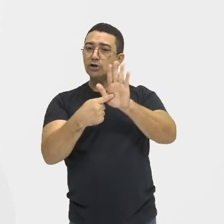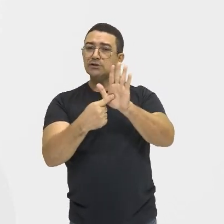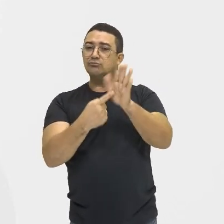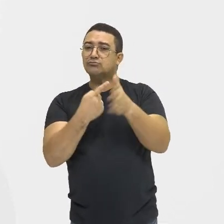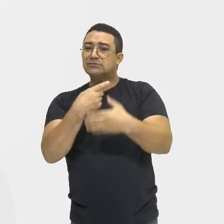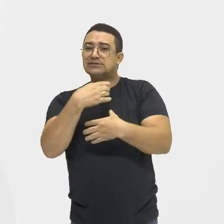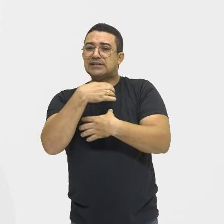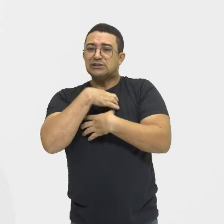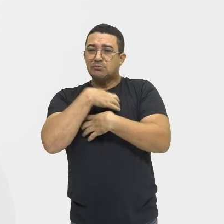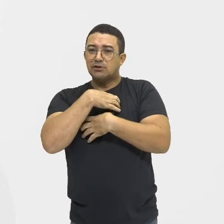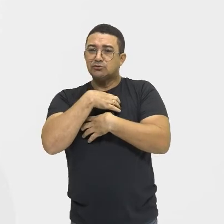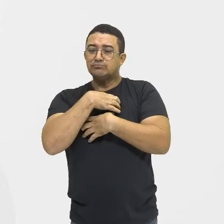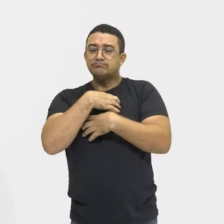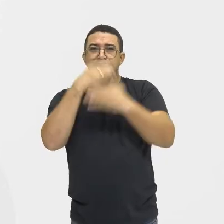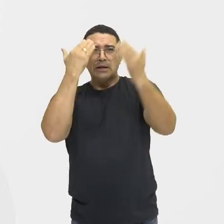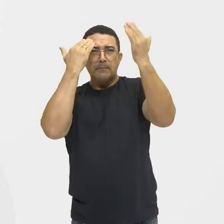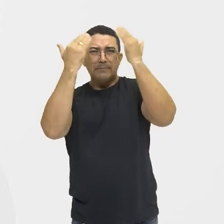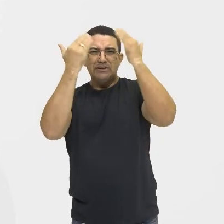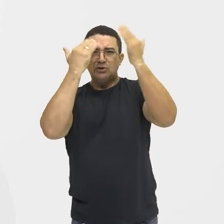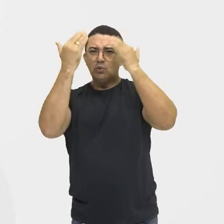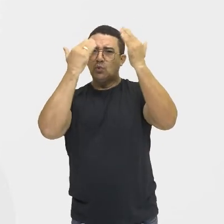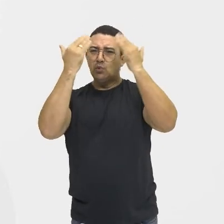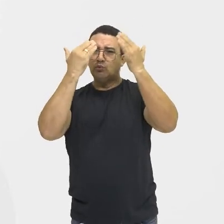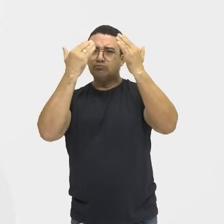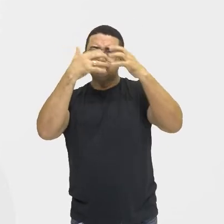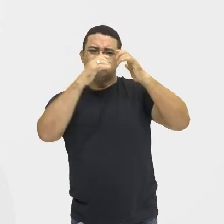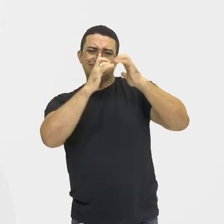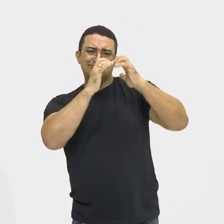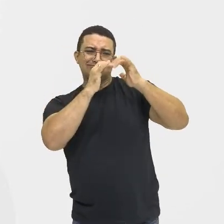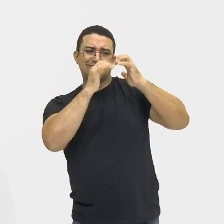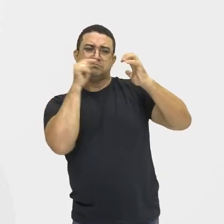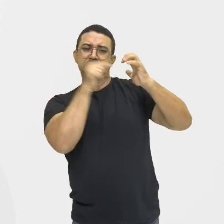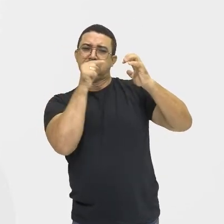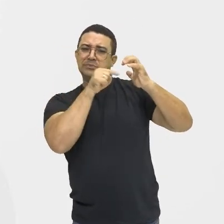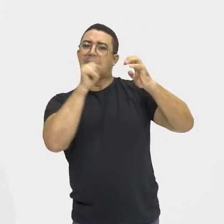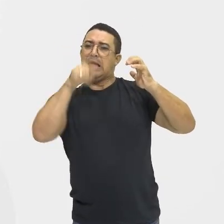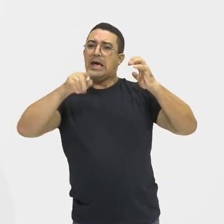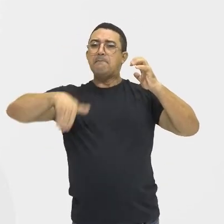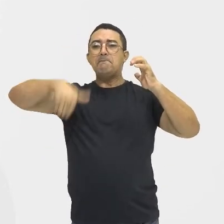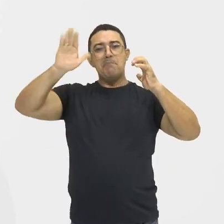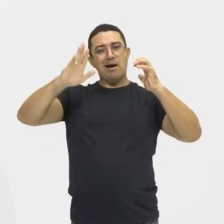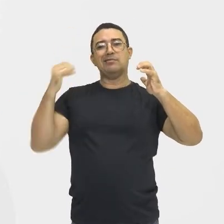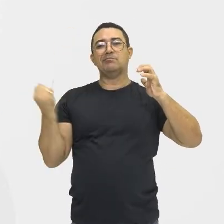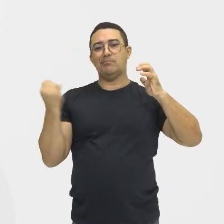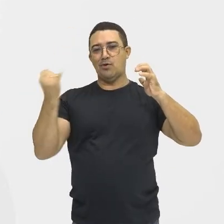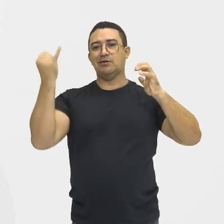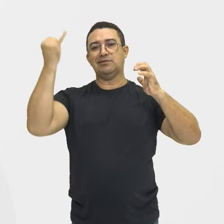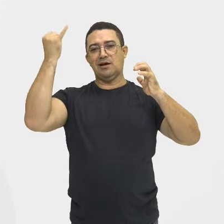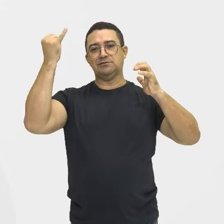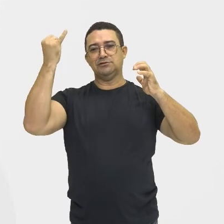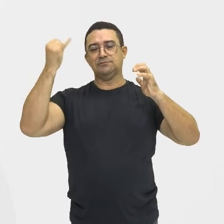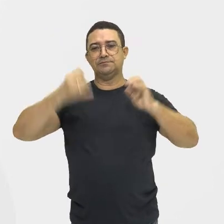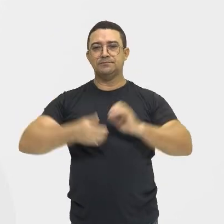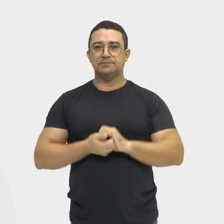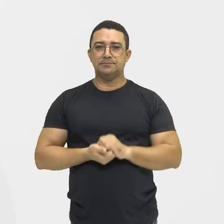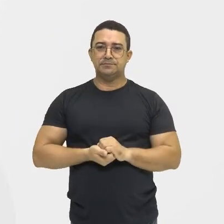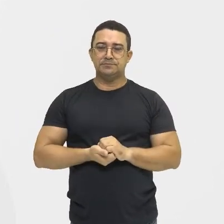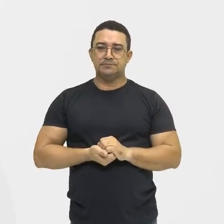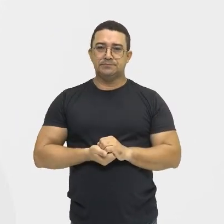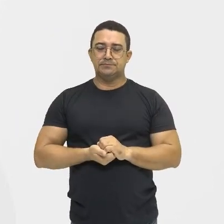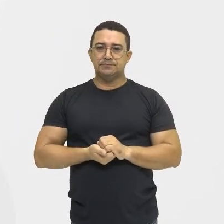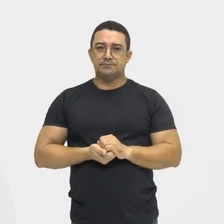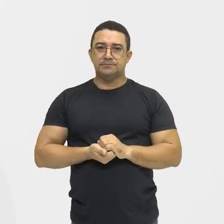mais importante do que todas as formas e todas as regras de composição. Aquilo que eu já tinha comentado com